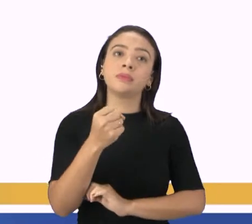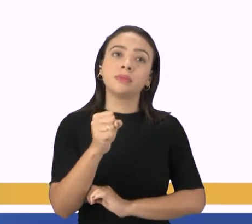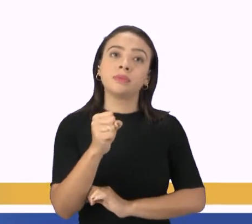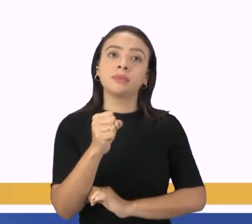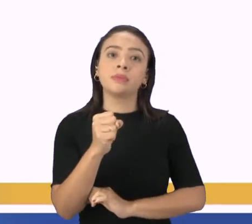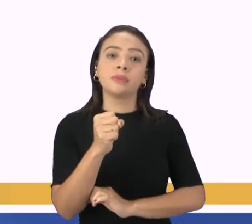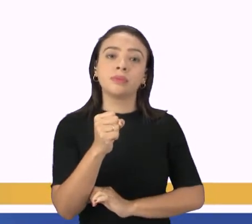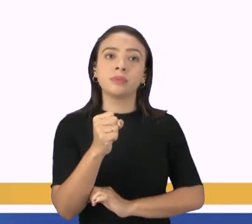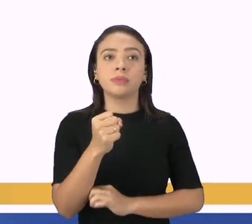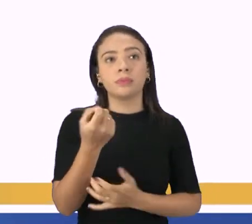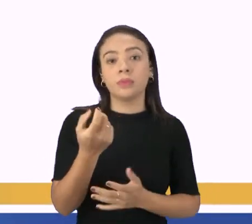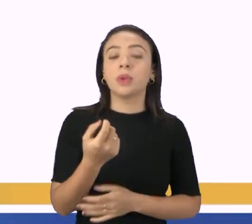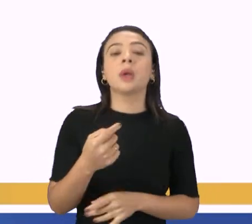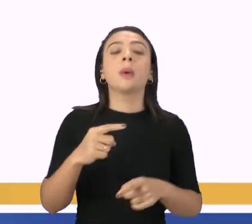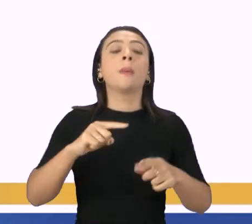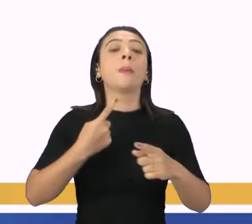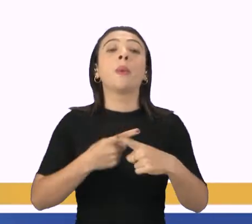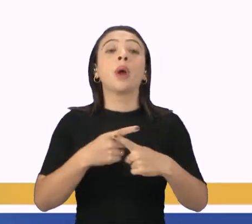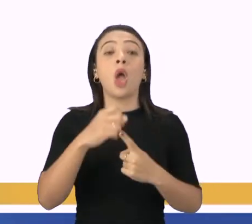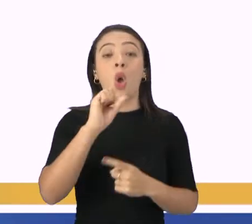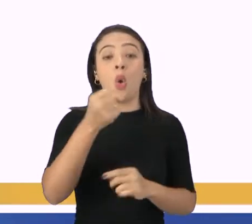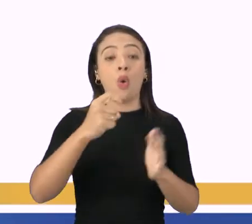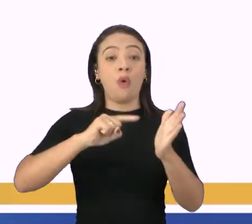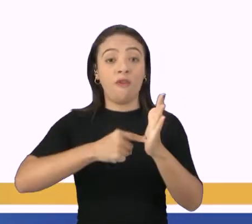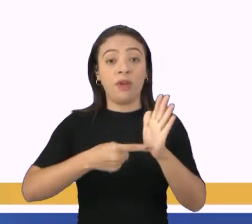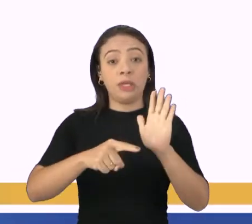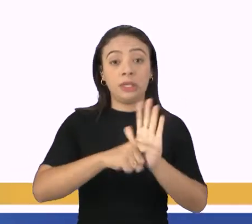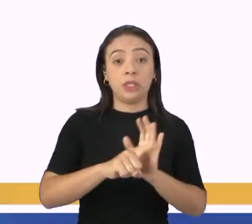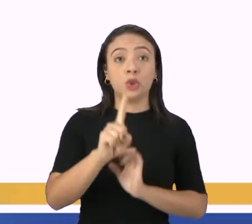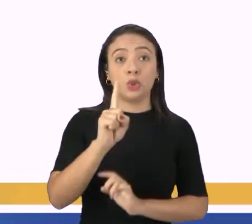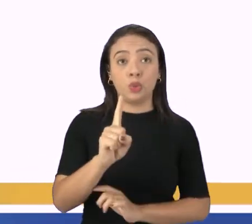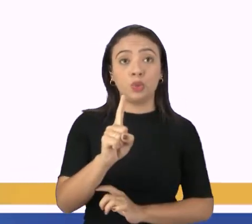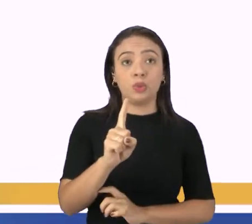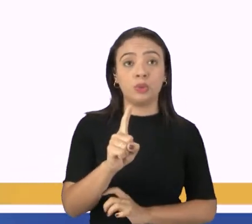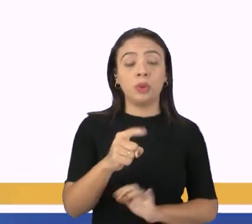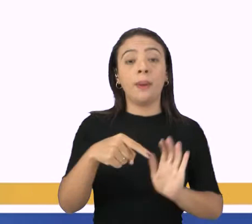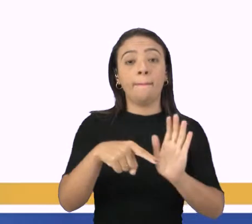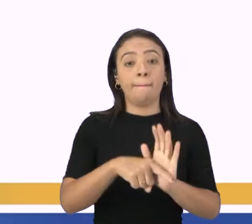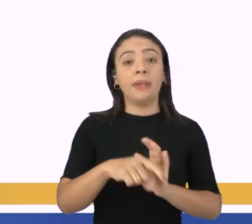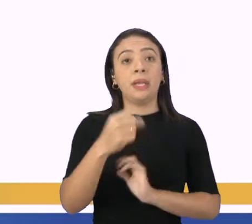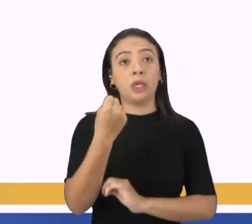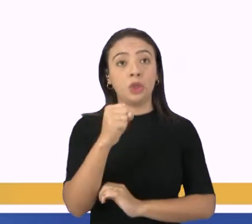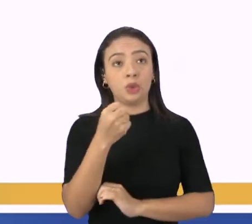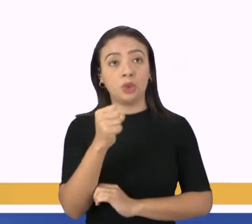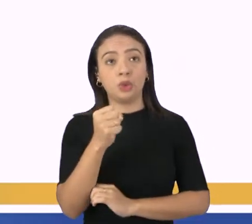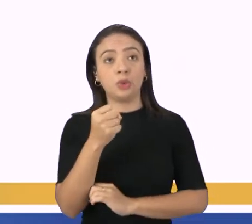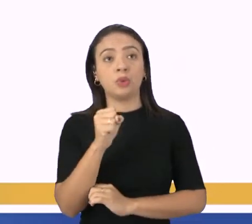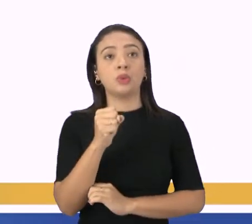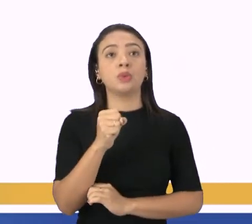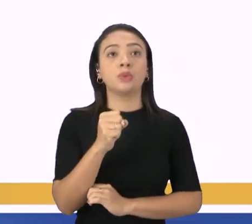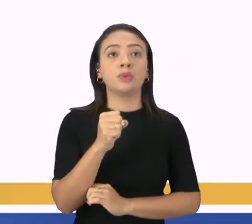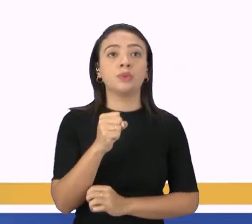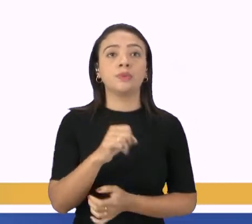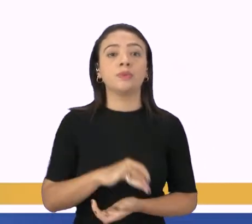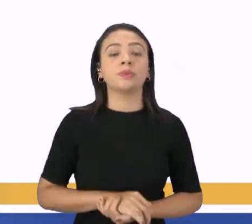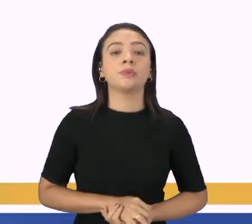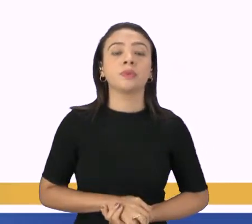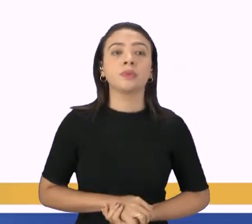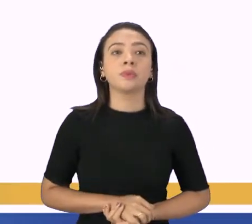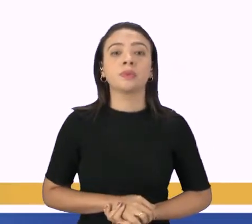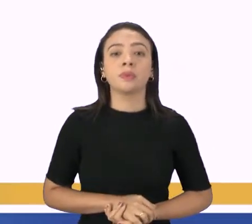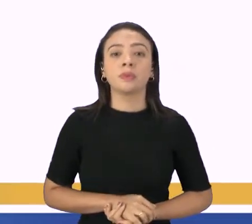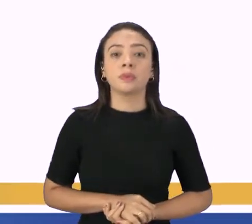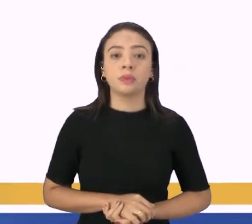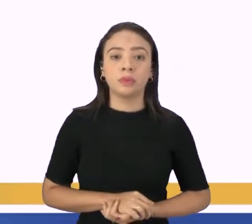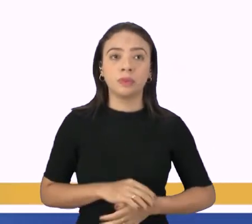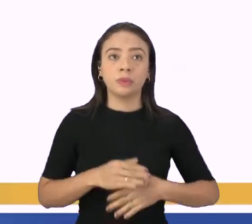vezes menos 1, então 8 vezes 1 dá 8. Como 8 é positivo, fazendo o jogo de sinal aí da multiplicação de